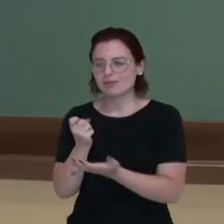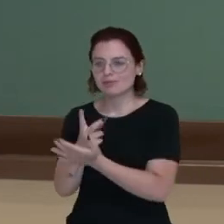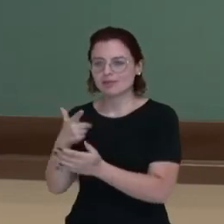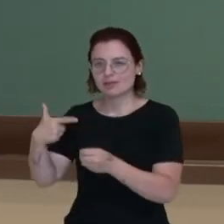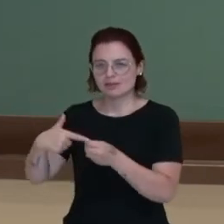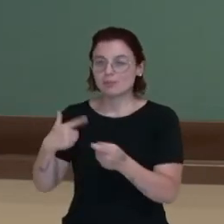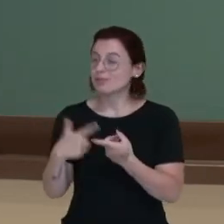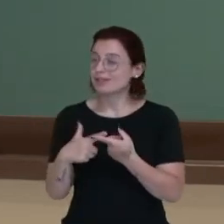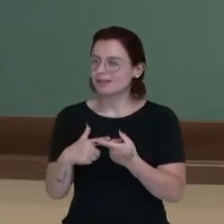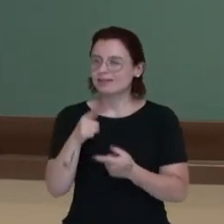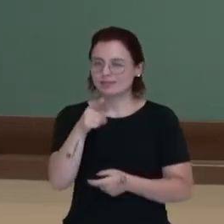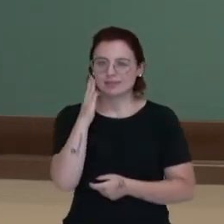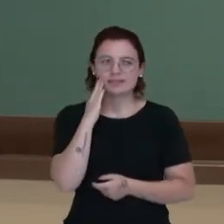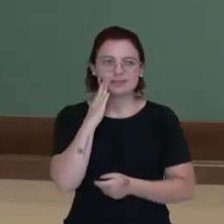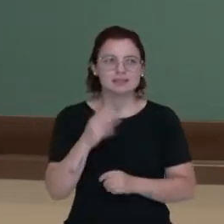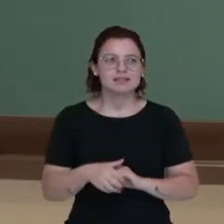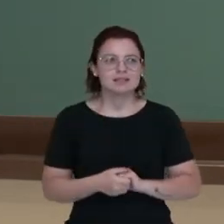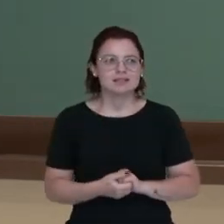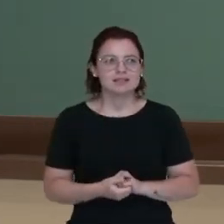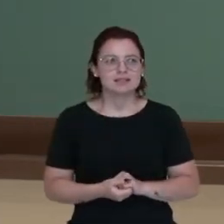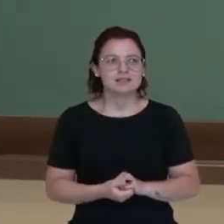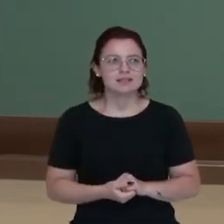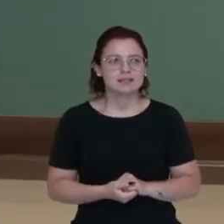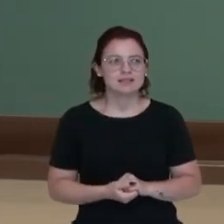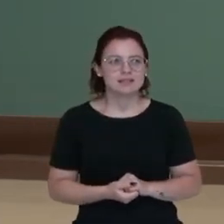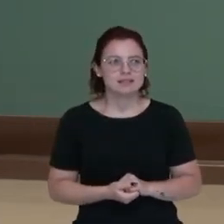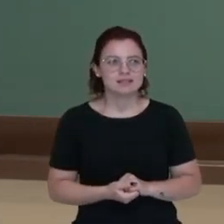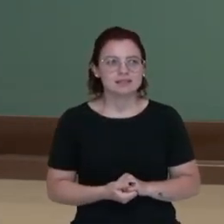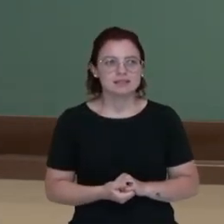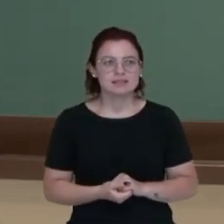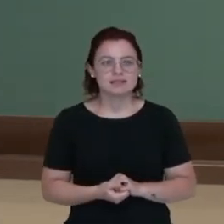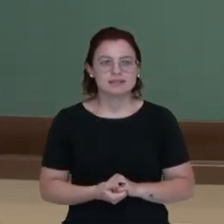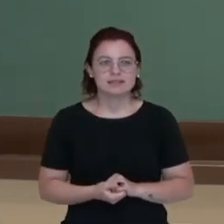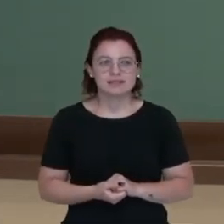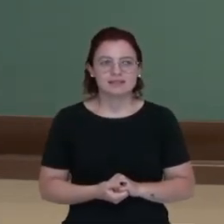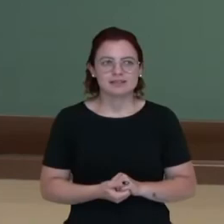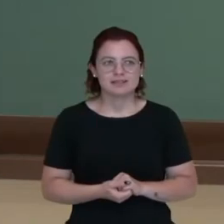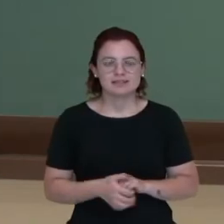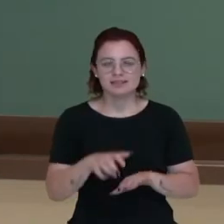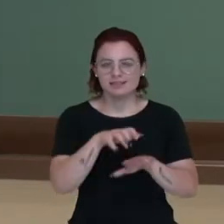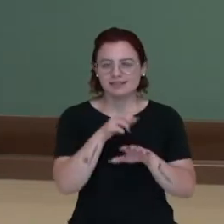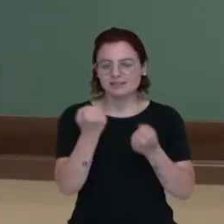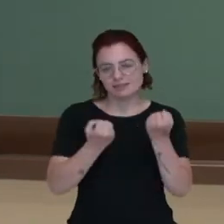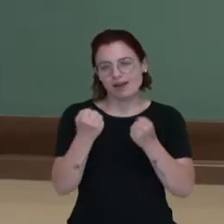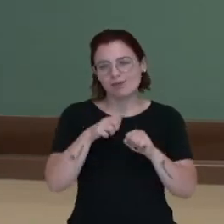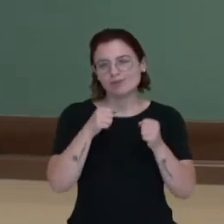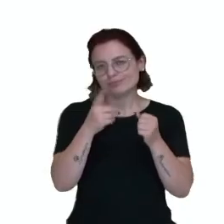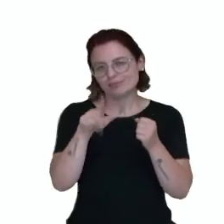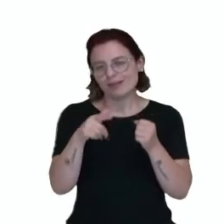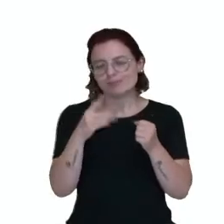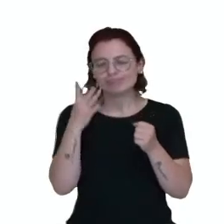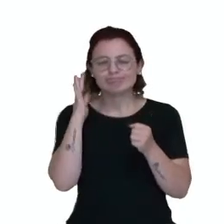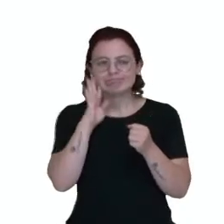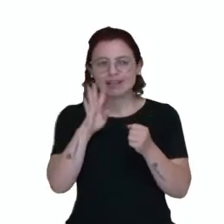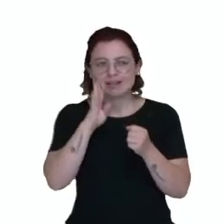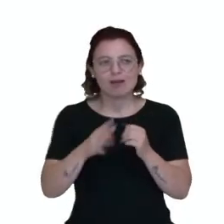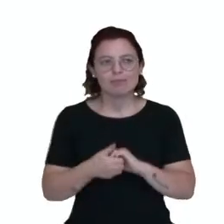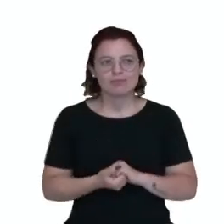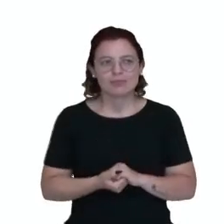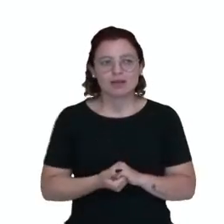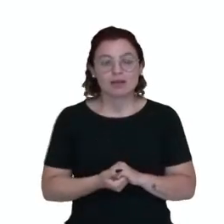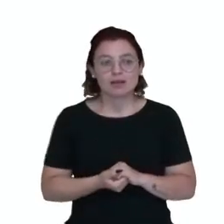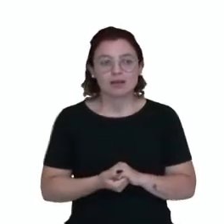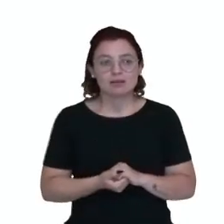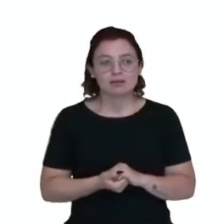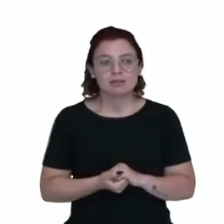quê? Você sabe, né? Você sabe muito bem. Andar de carro é uma maravilha. Olha aqui, ó. O índice